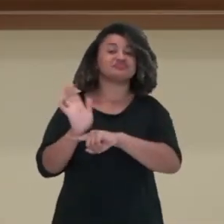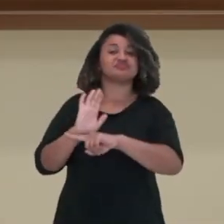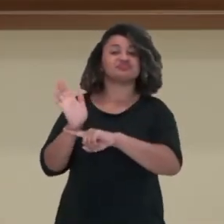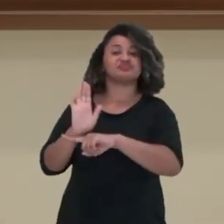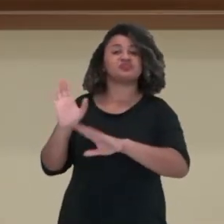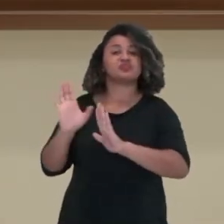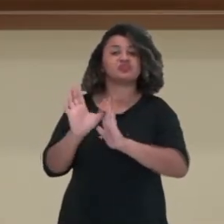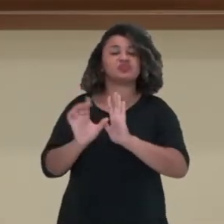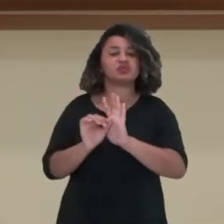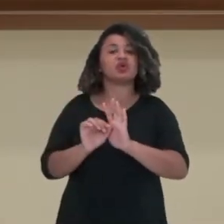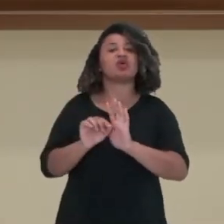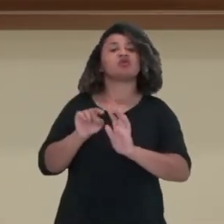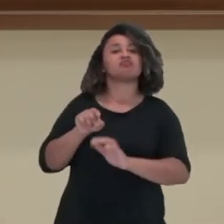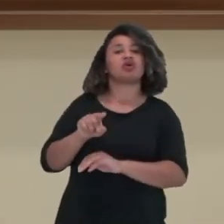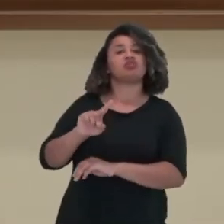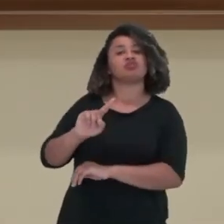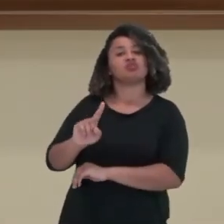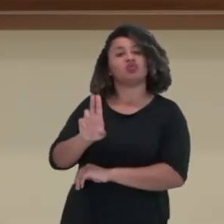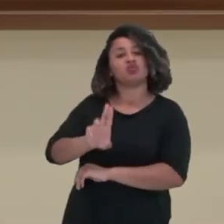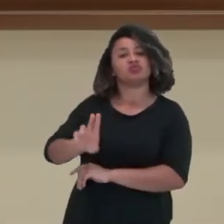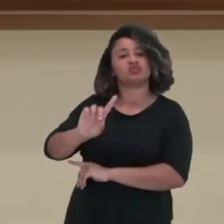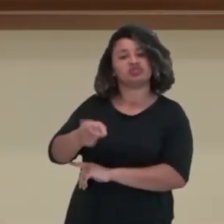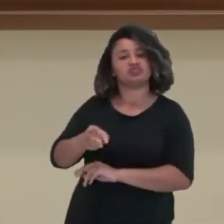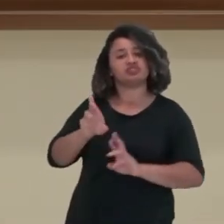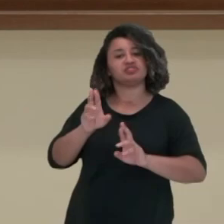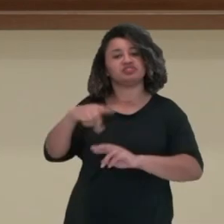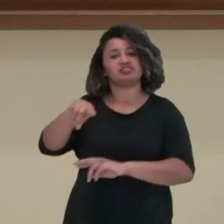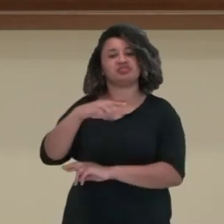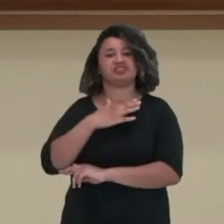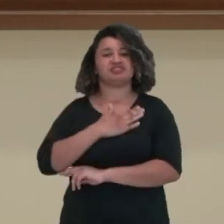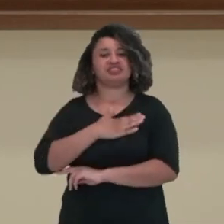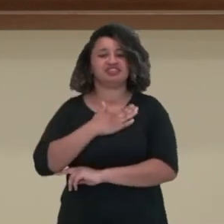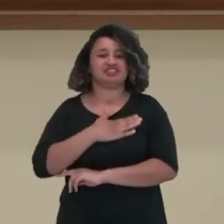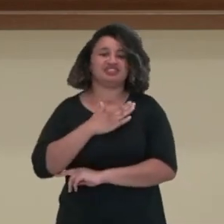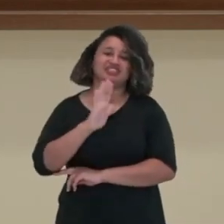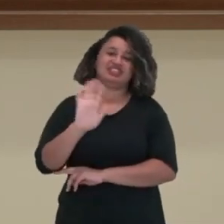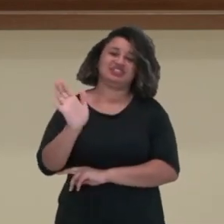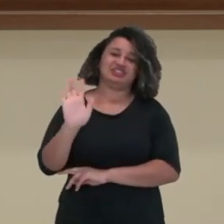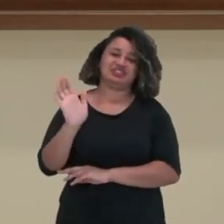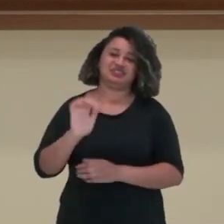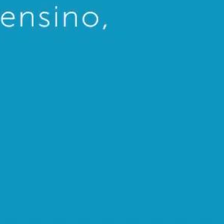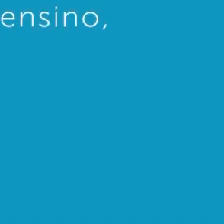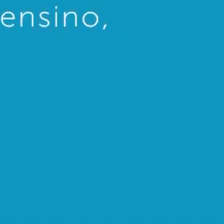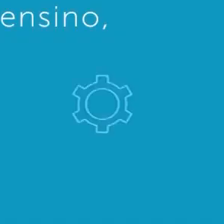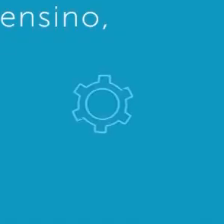vídeo falamos sobre pontuação, uso da vírgula. Espero que você tenha gostado. Até breve.